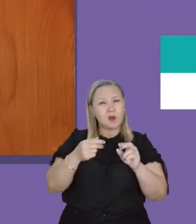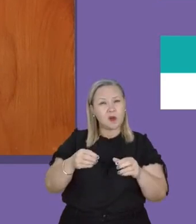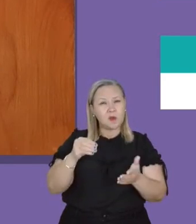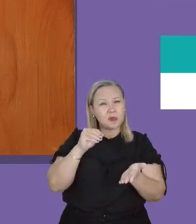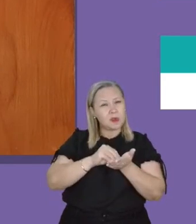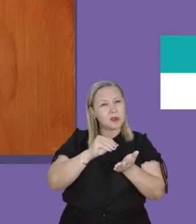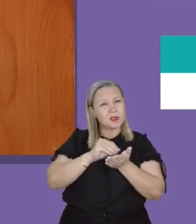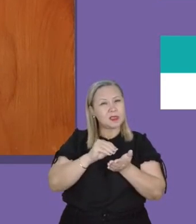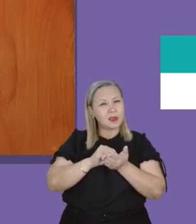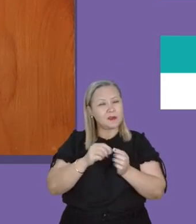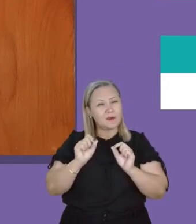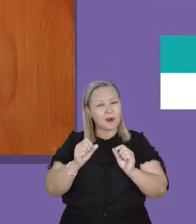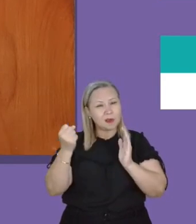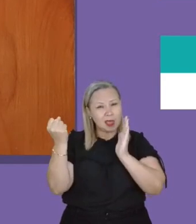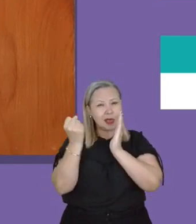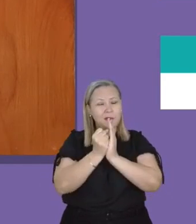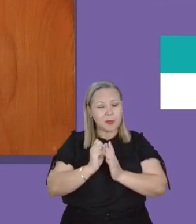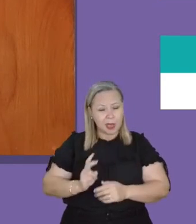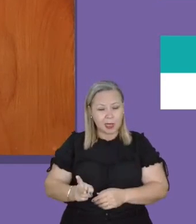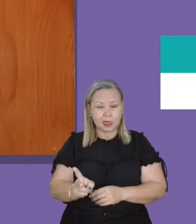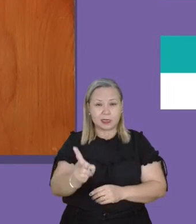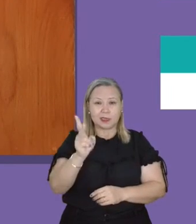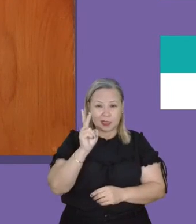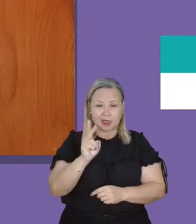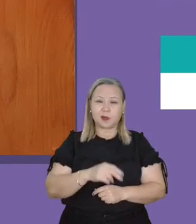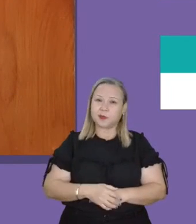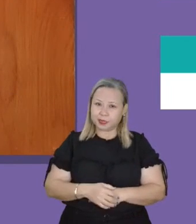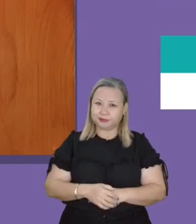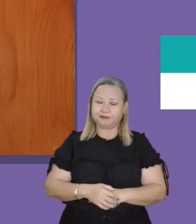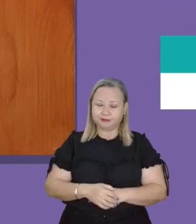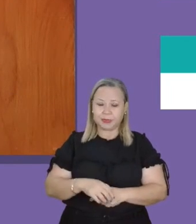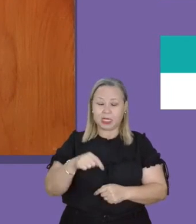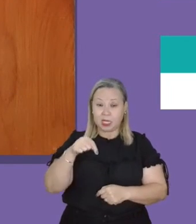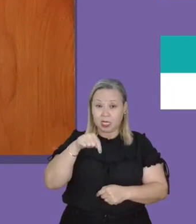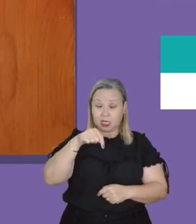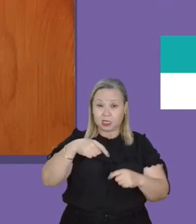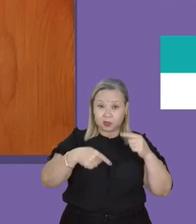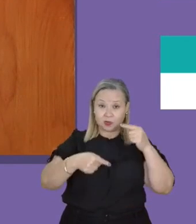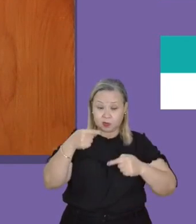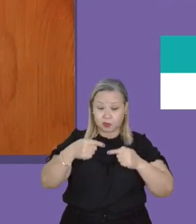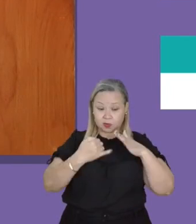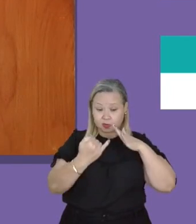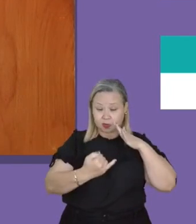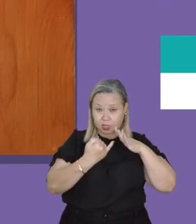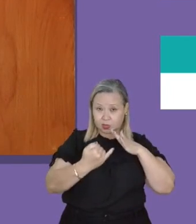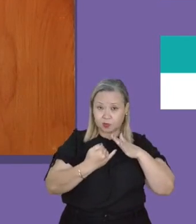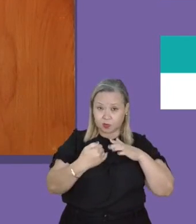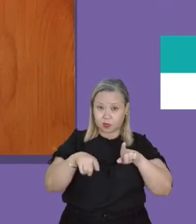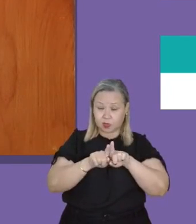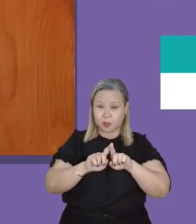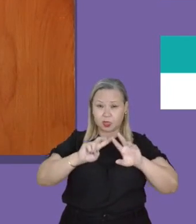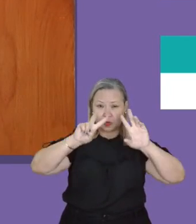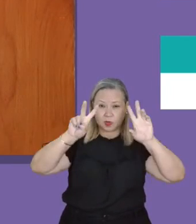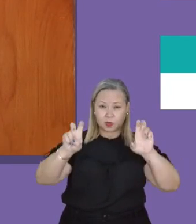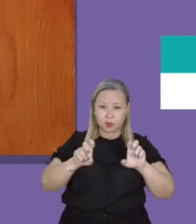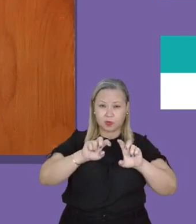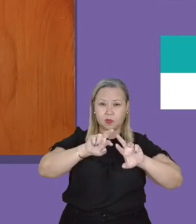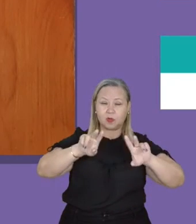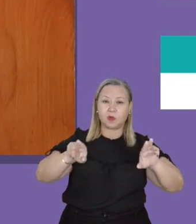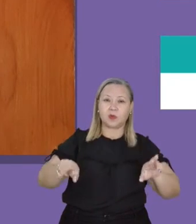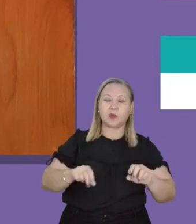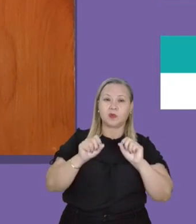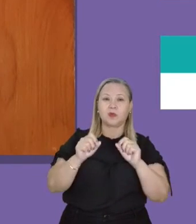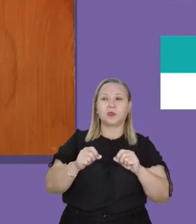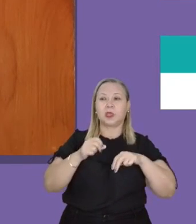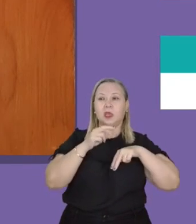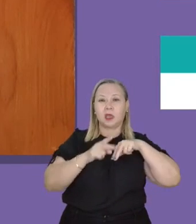marca constante, né, e permanente nesses espaços institucionais. Todos os temas, na minha opinião, de desigualdade de gênero,